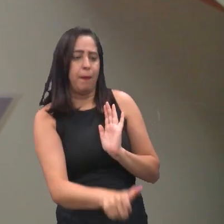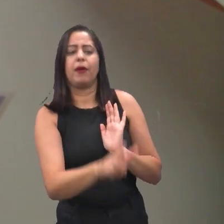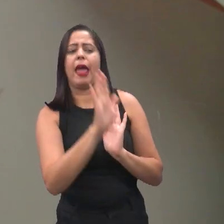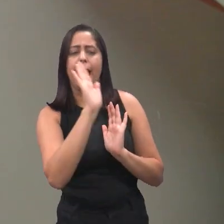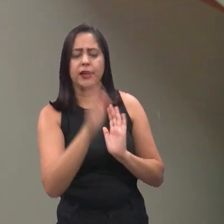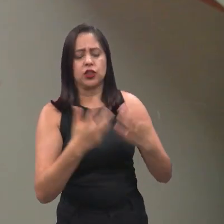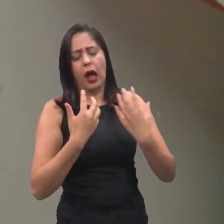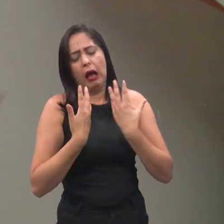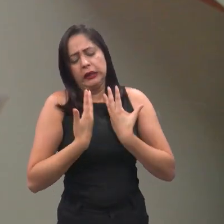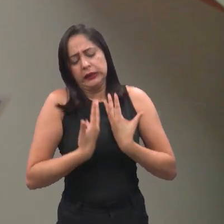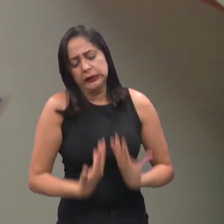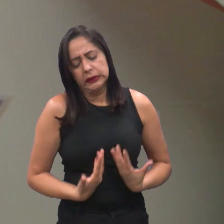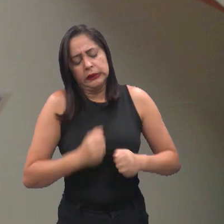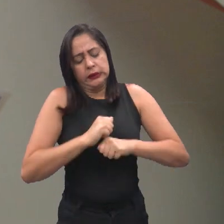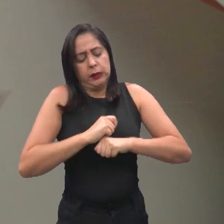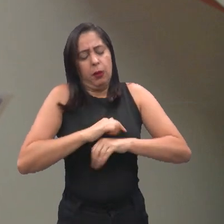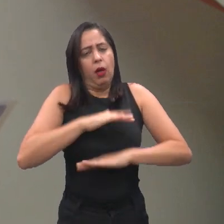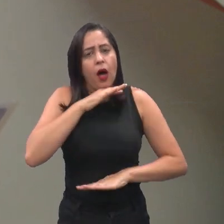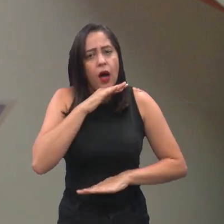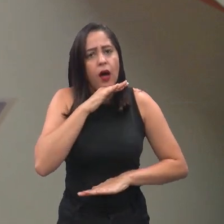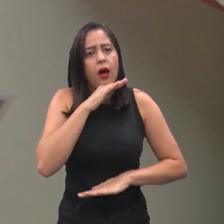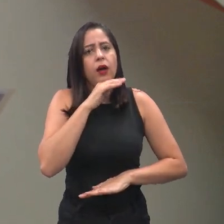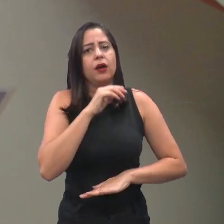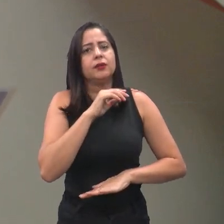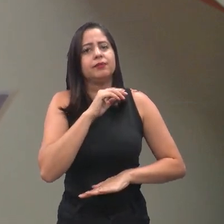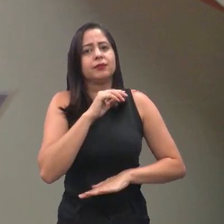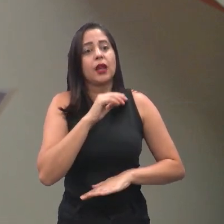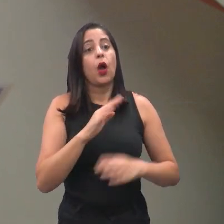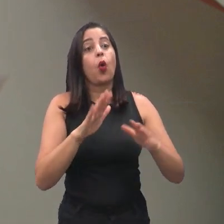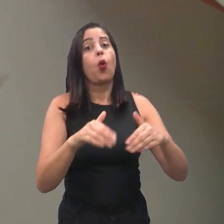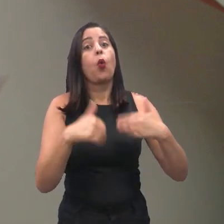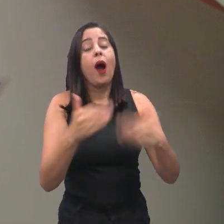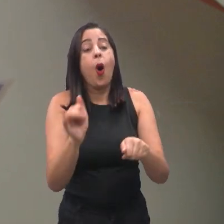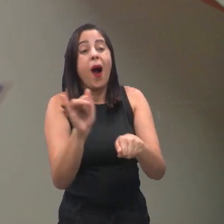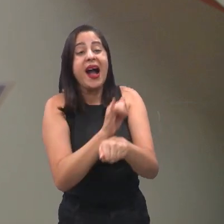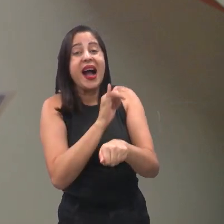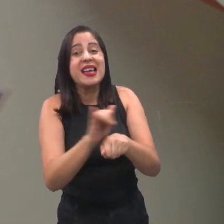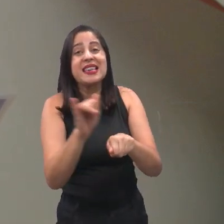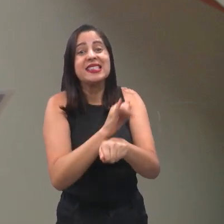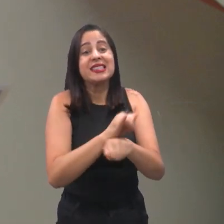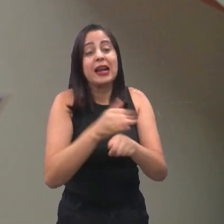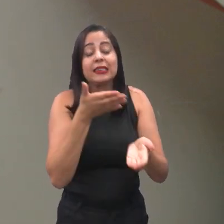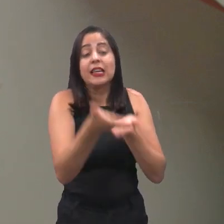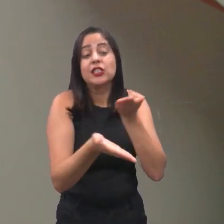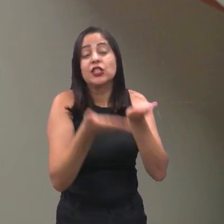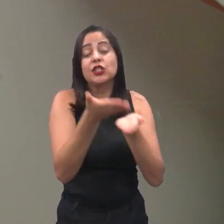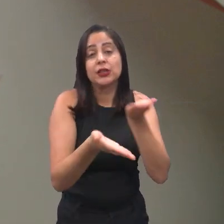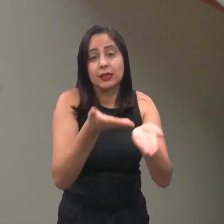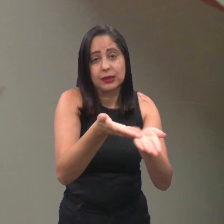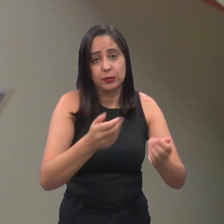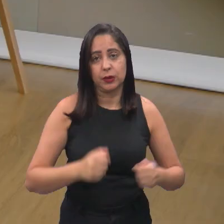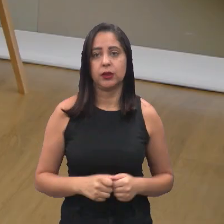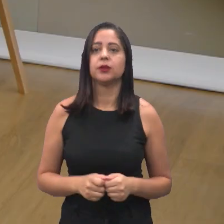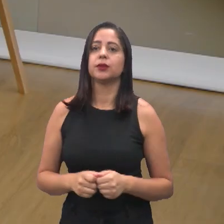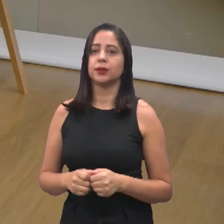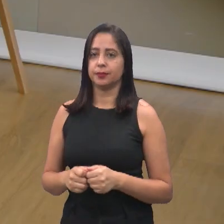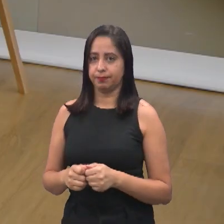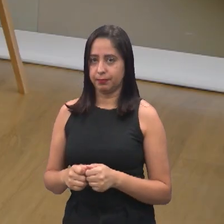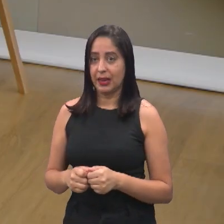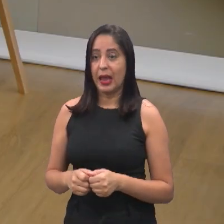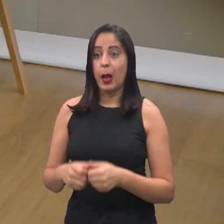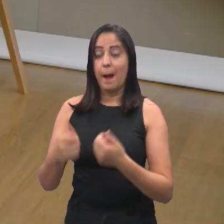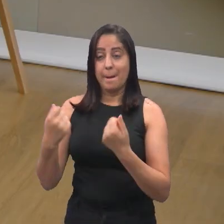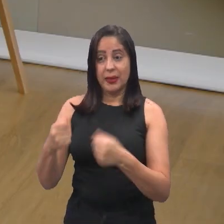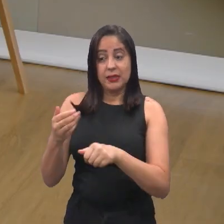percebeu, a família percebeu, a empresa percebeu. Quais são as medidas mais eficazes de tratamento hoje em dia? Procurar um atendimento de